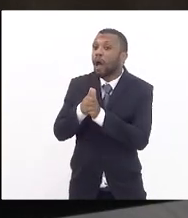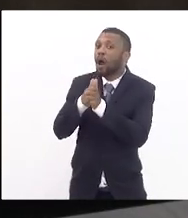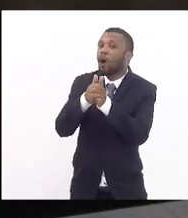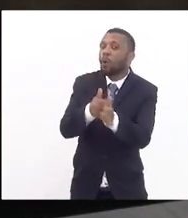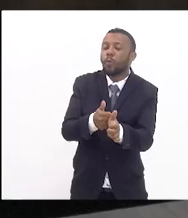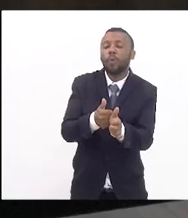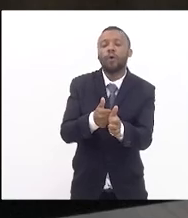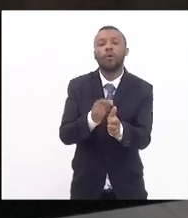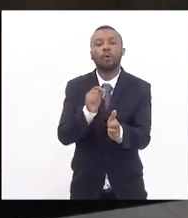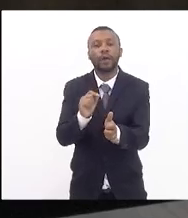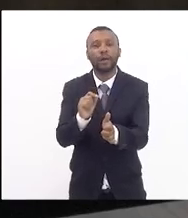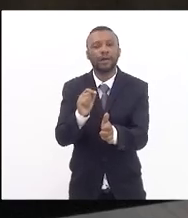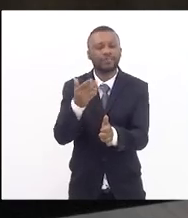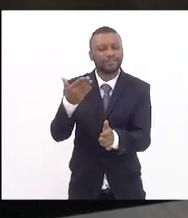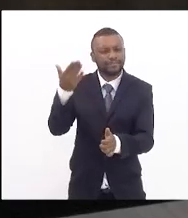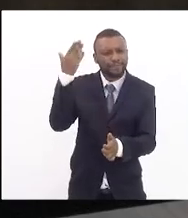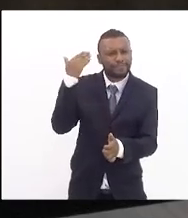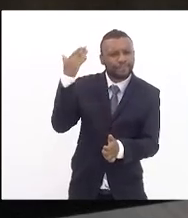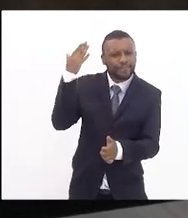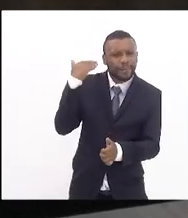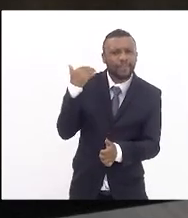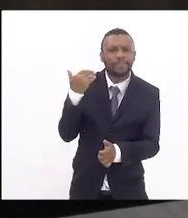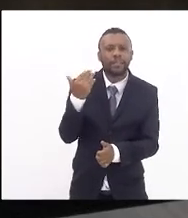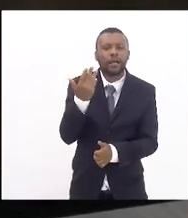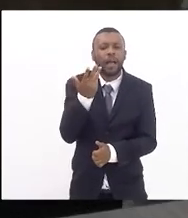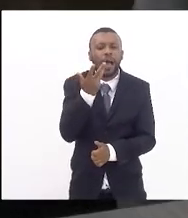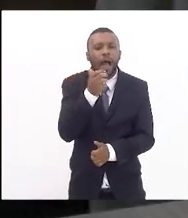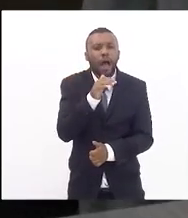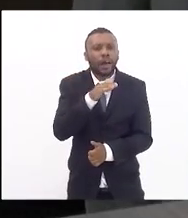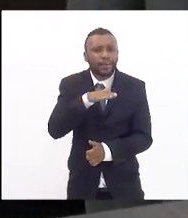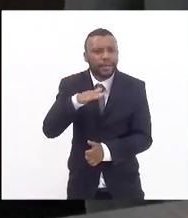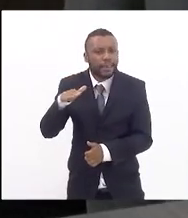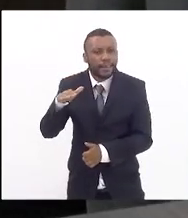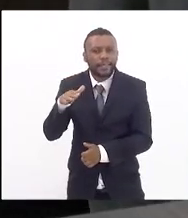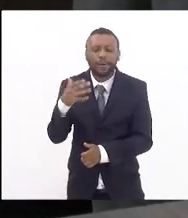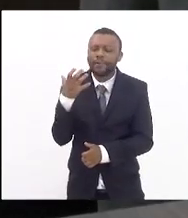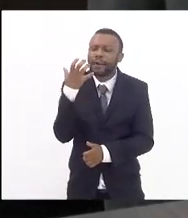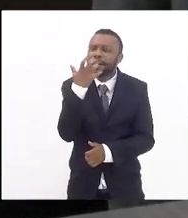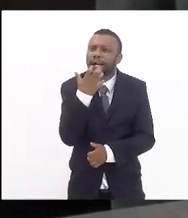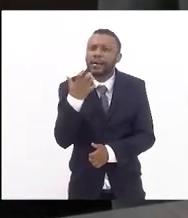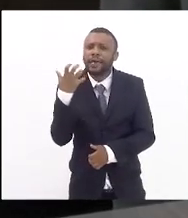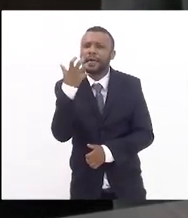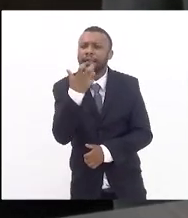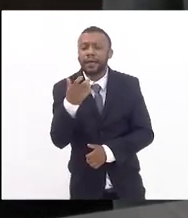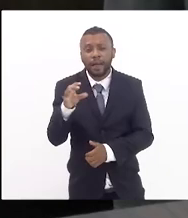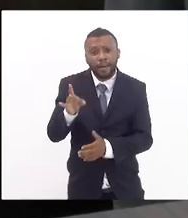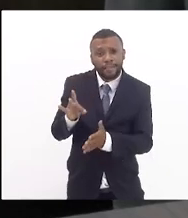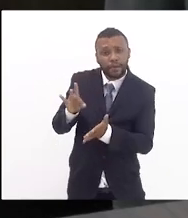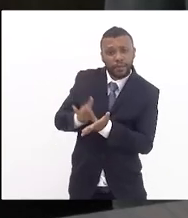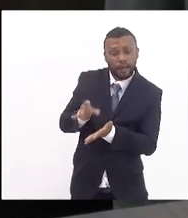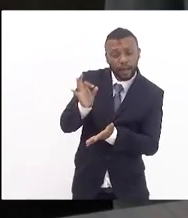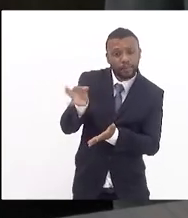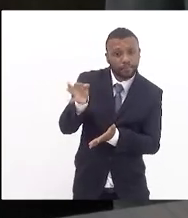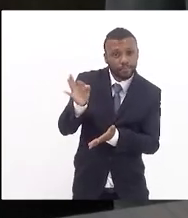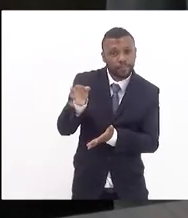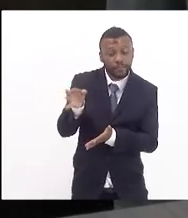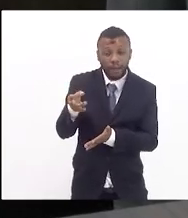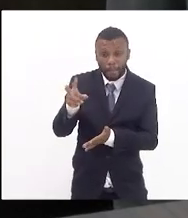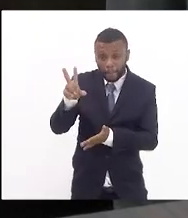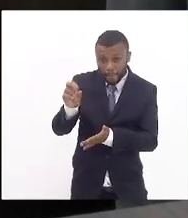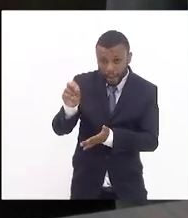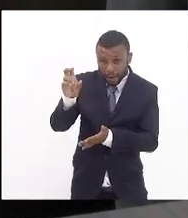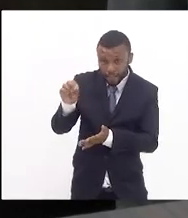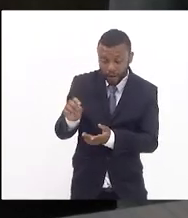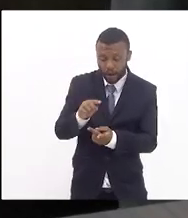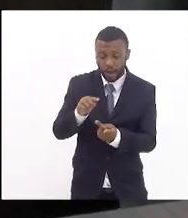o meu, quando eu era pequenino, cantei muito. É verdade, eu sou, minha avó e minha